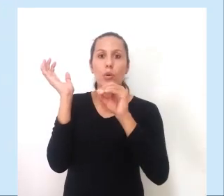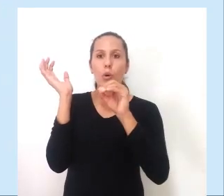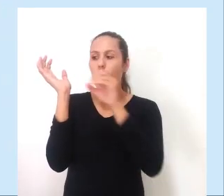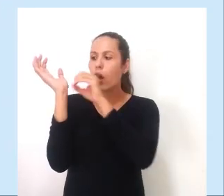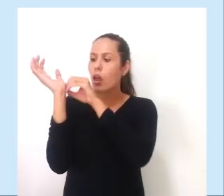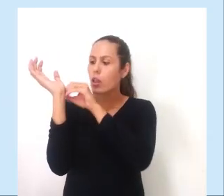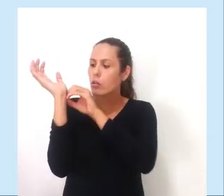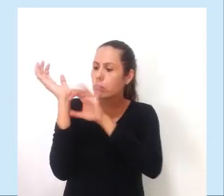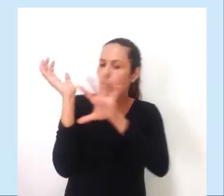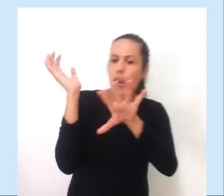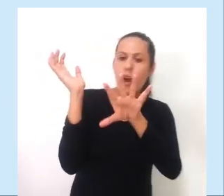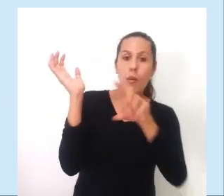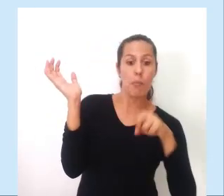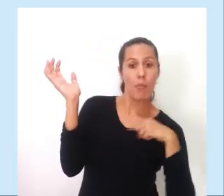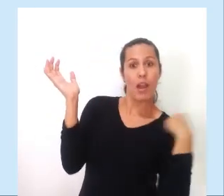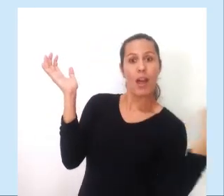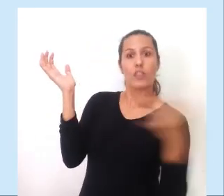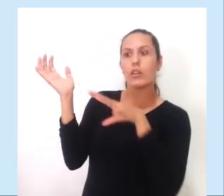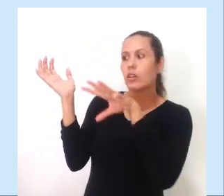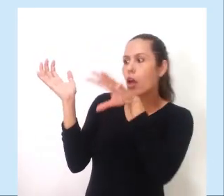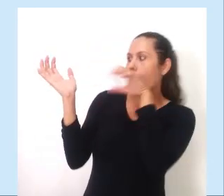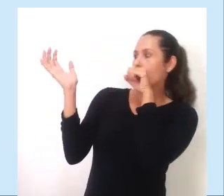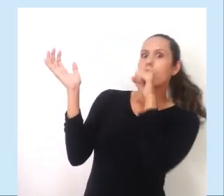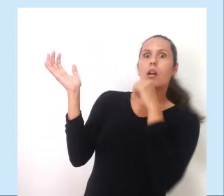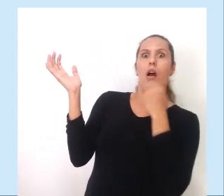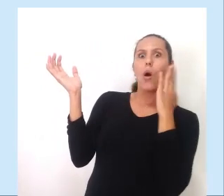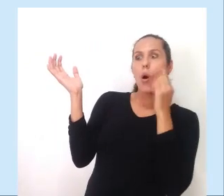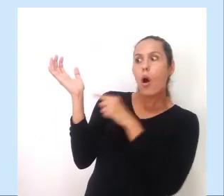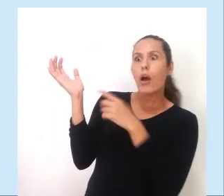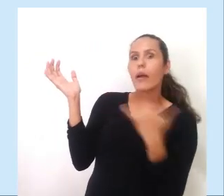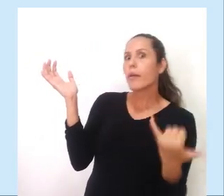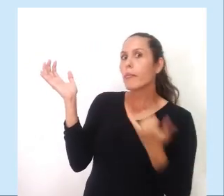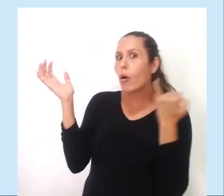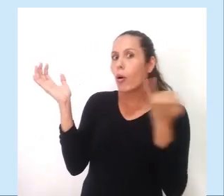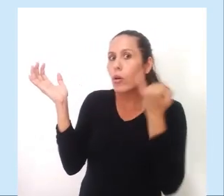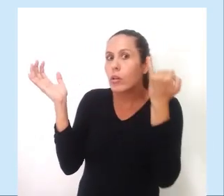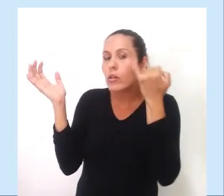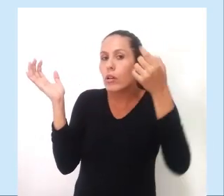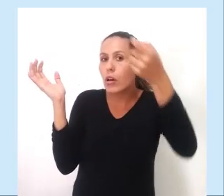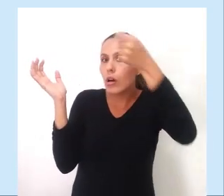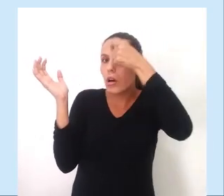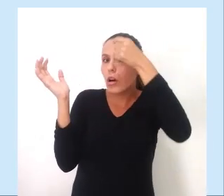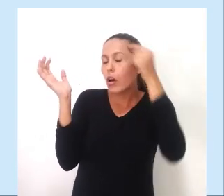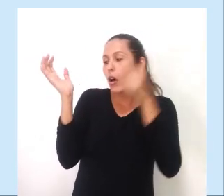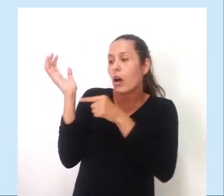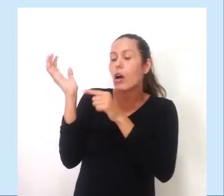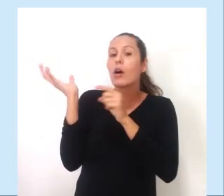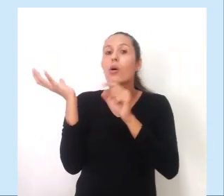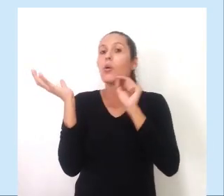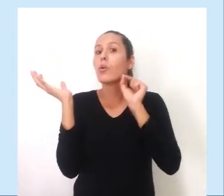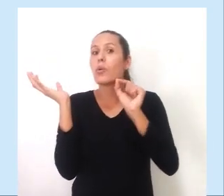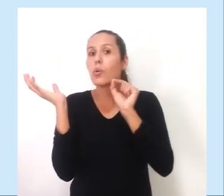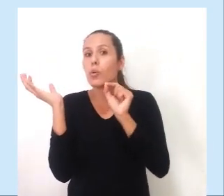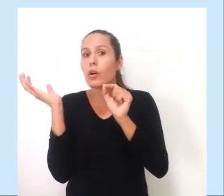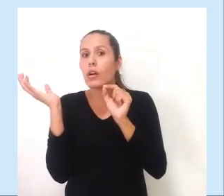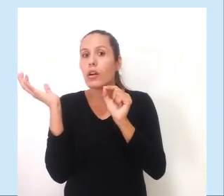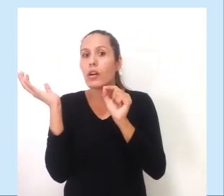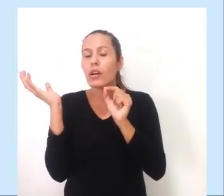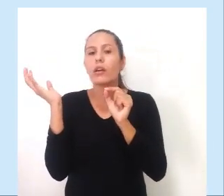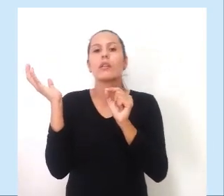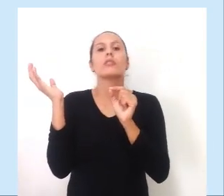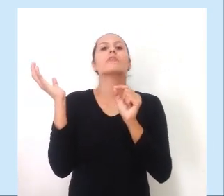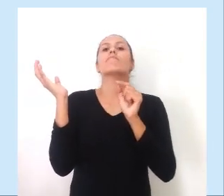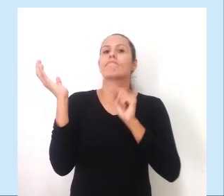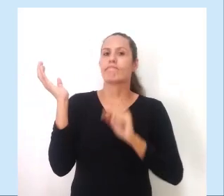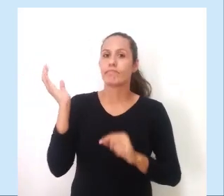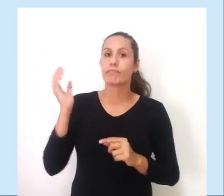Vejam só. Se liguem, viu, na importância das plantas. Se liguem nos